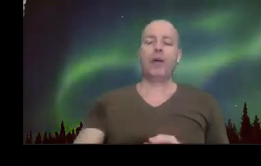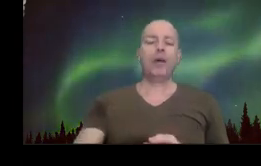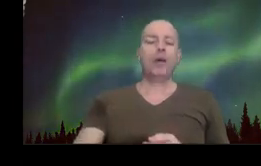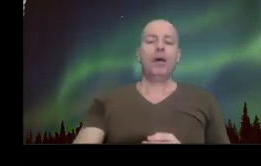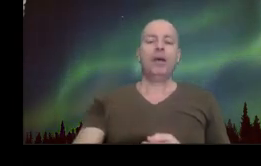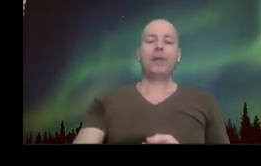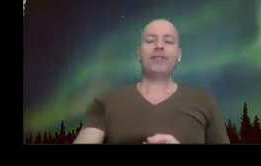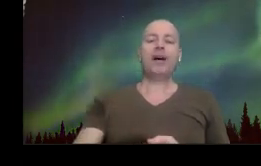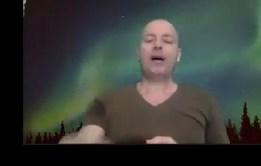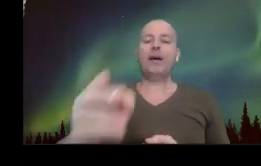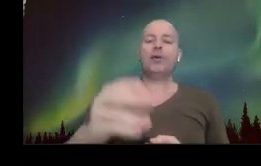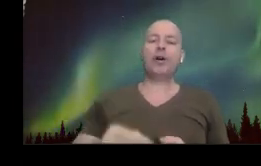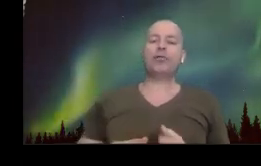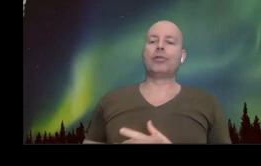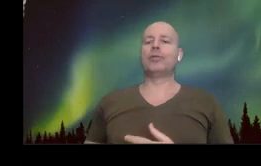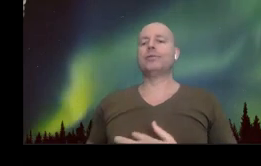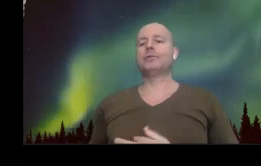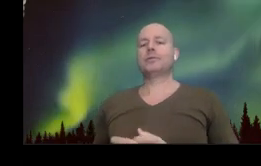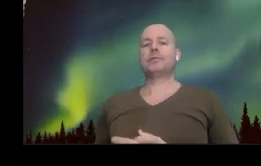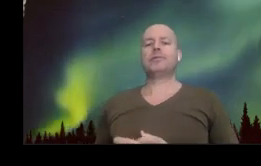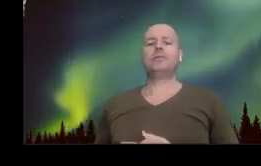bom? E para encerrar,